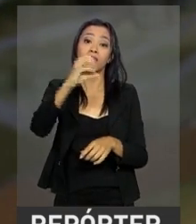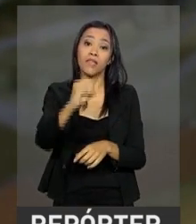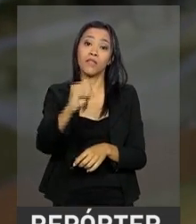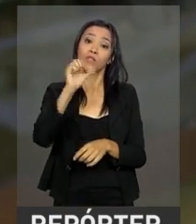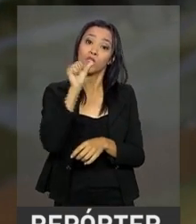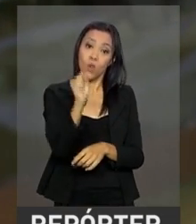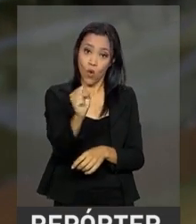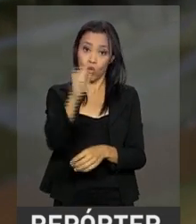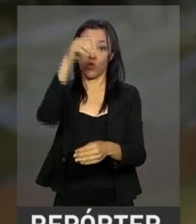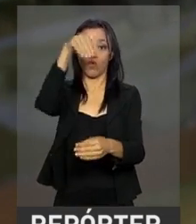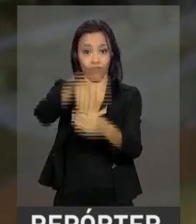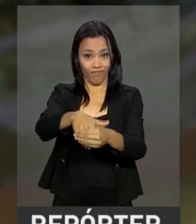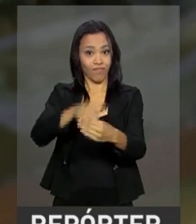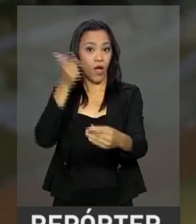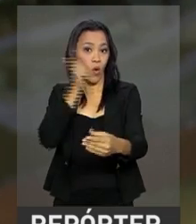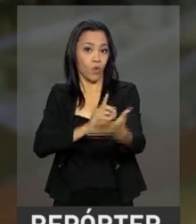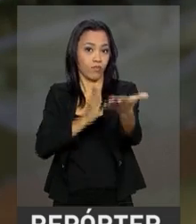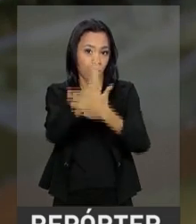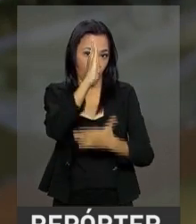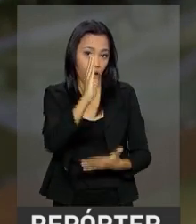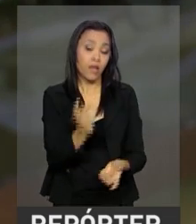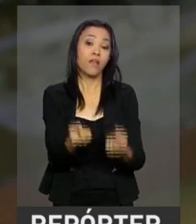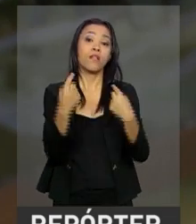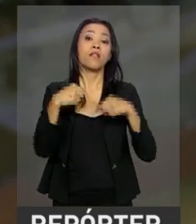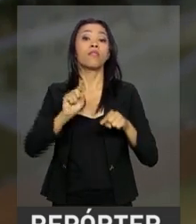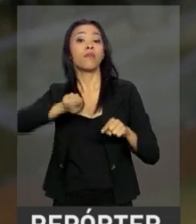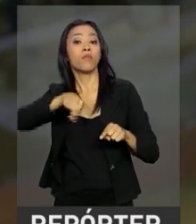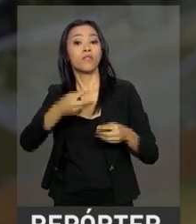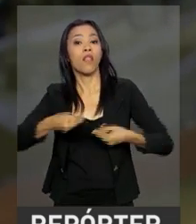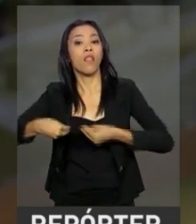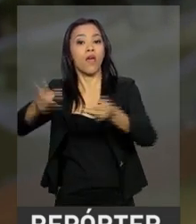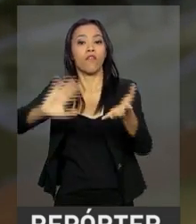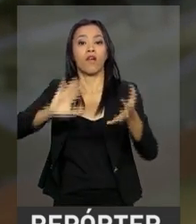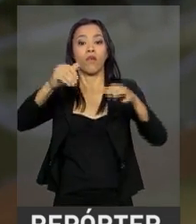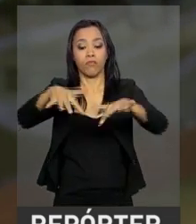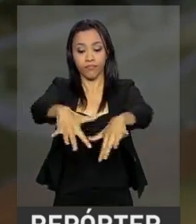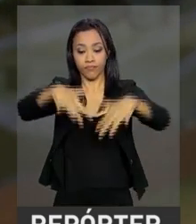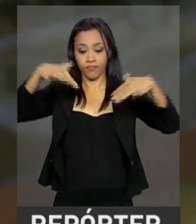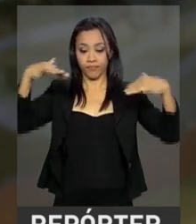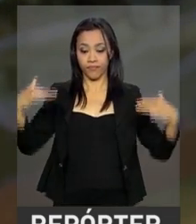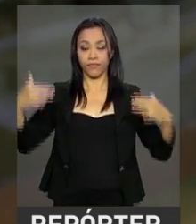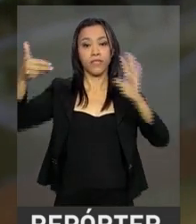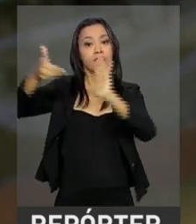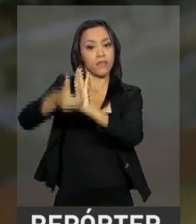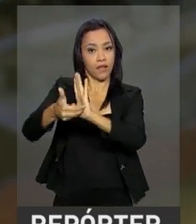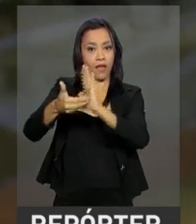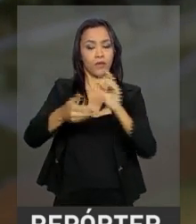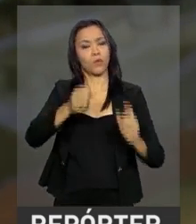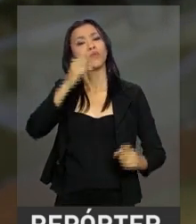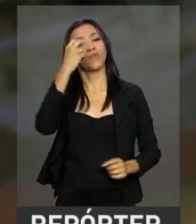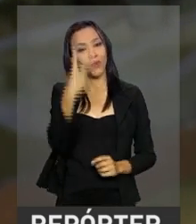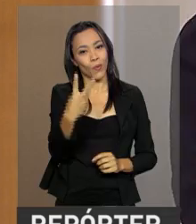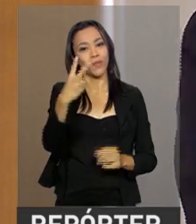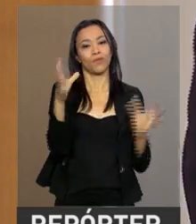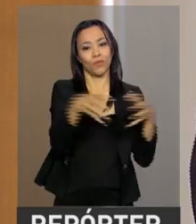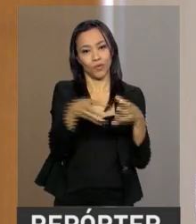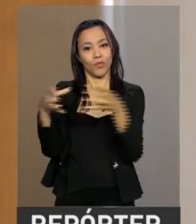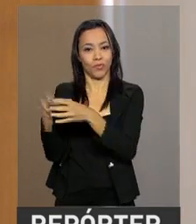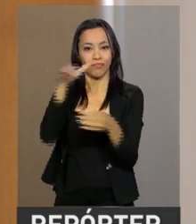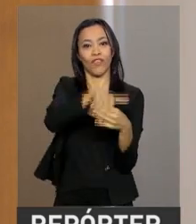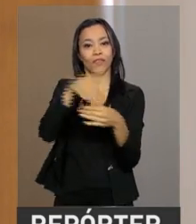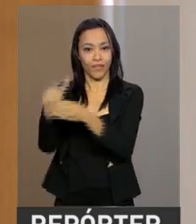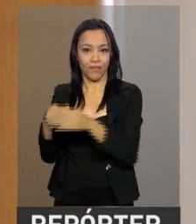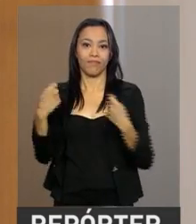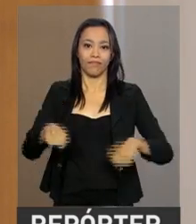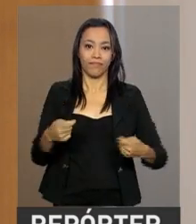votos favoráveis para aprovação. Depois ela segue para o Senado, onde também são necessários dois turnos de votação. Para o